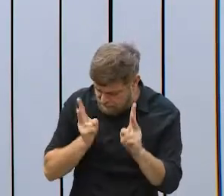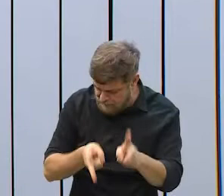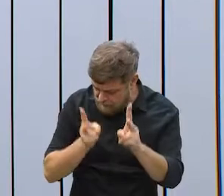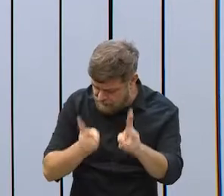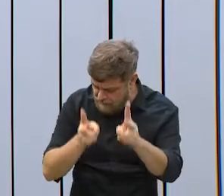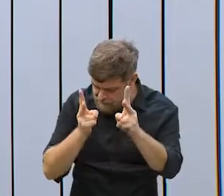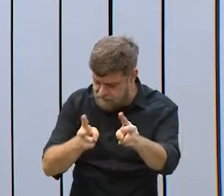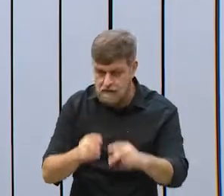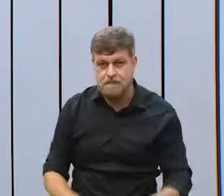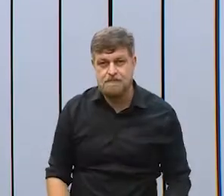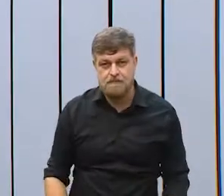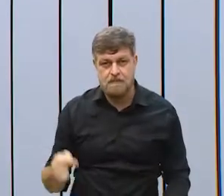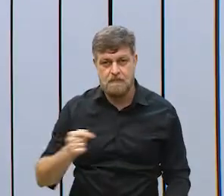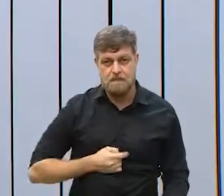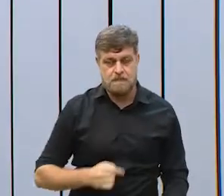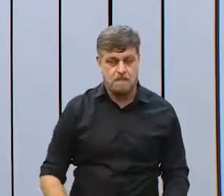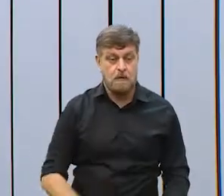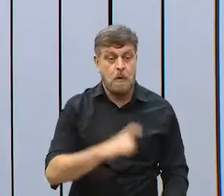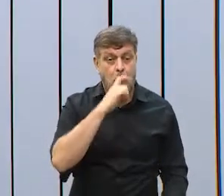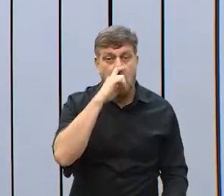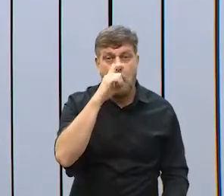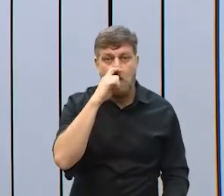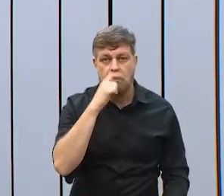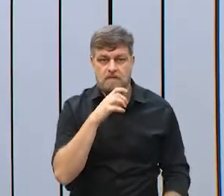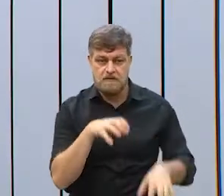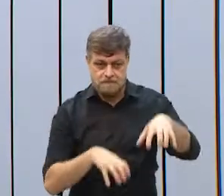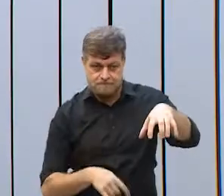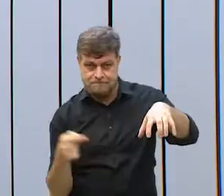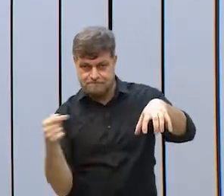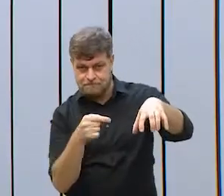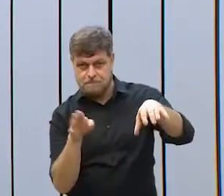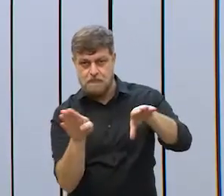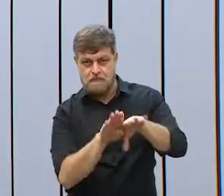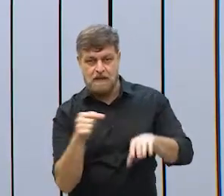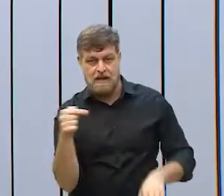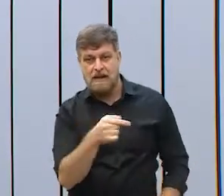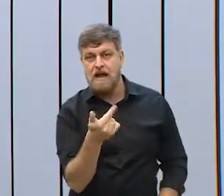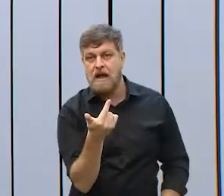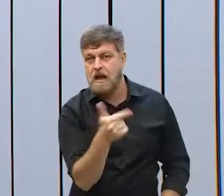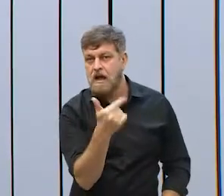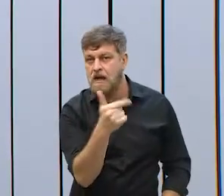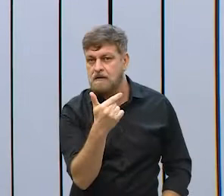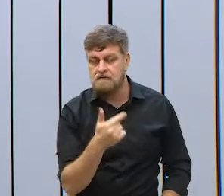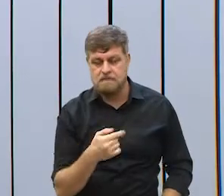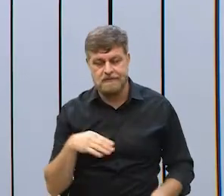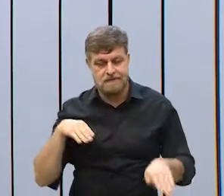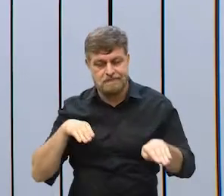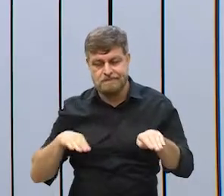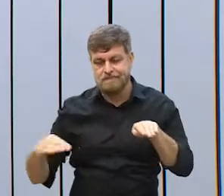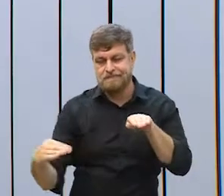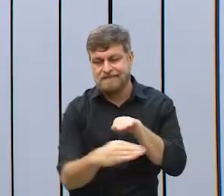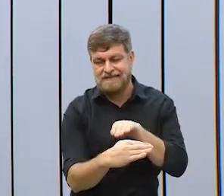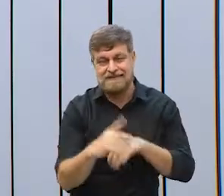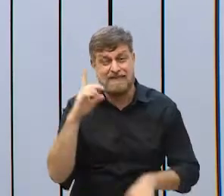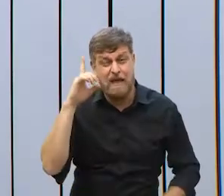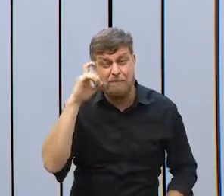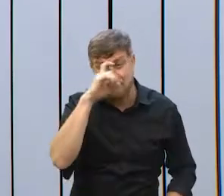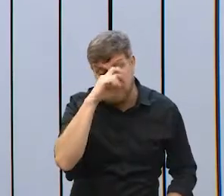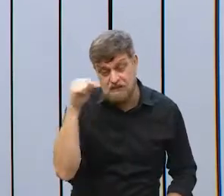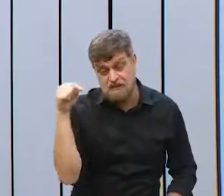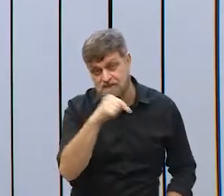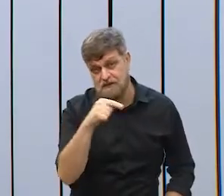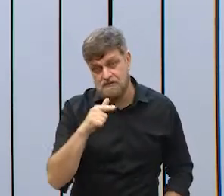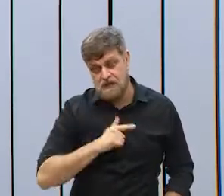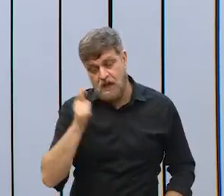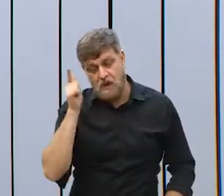nessas lutas. Ali no distrito do Ouro Verde também, então ali não tem a Adalberto Panzan, aí já fica um pouco mais difícil